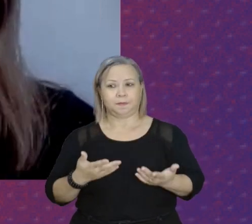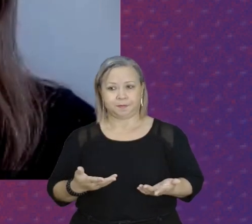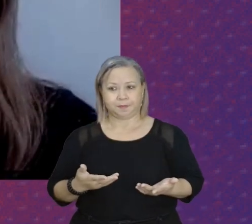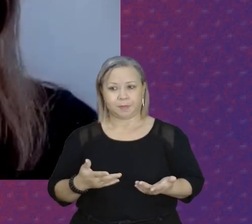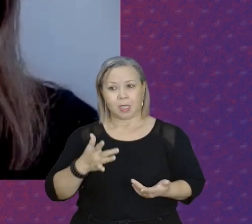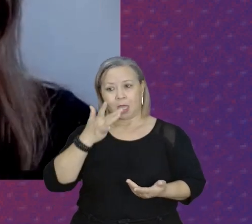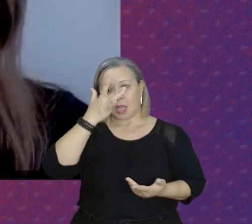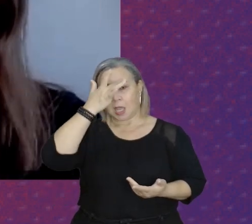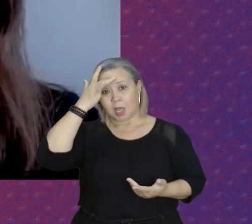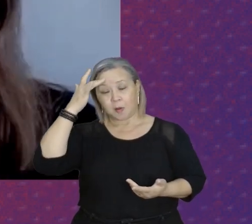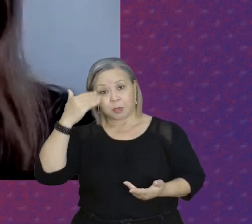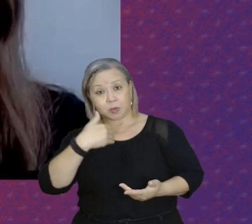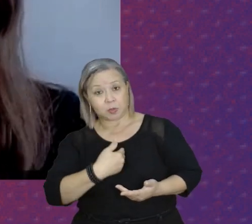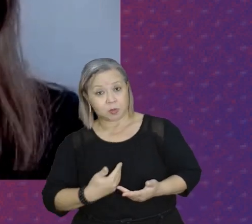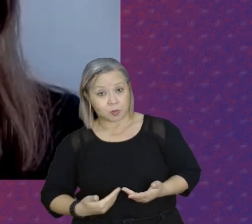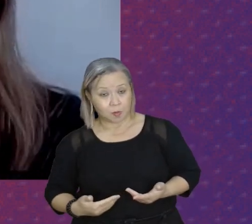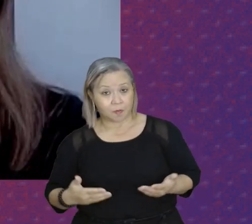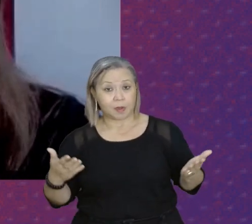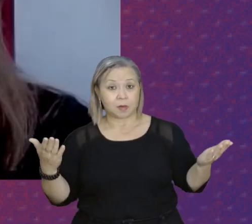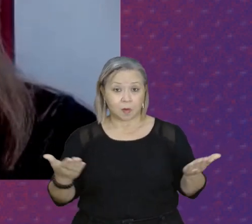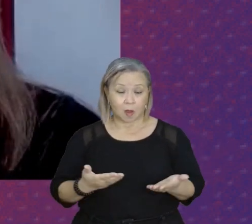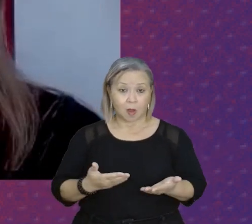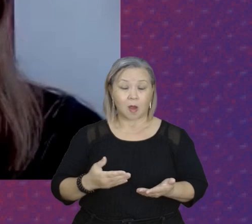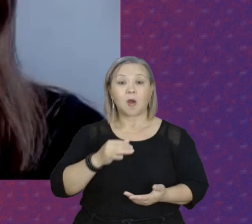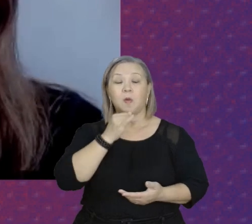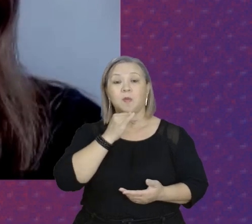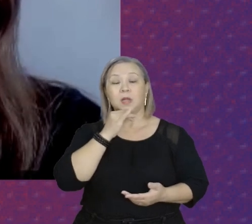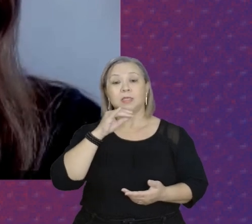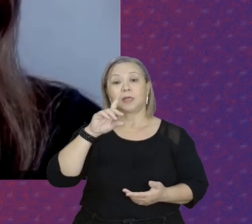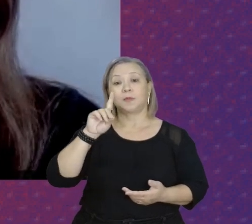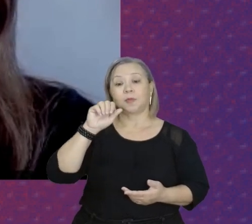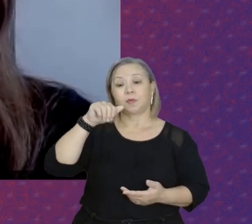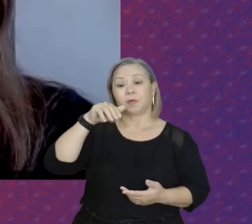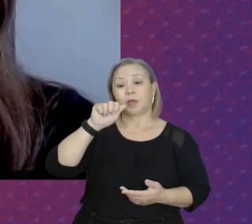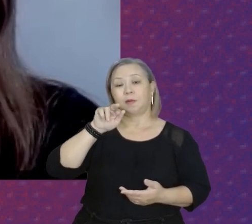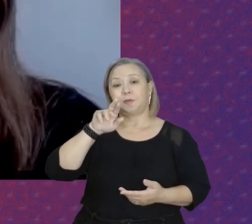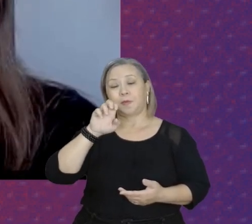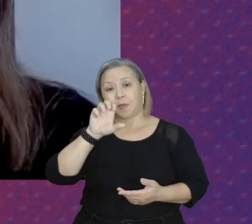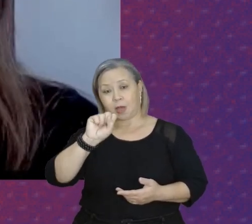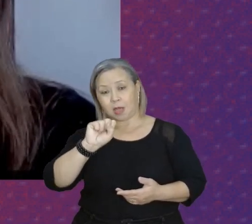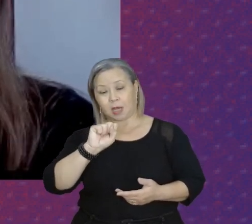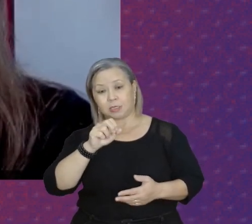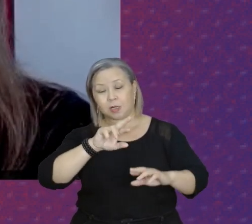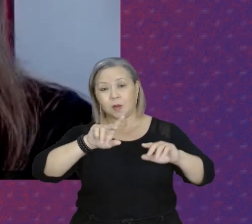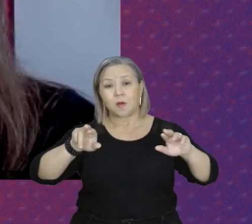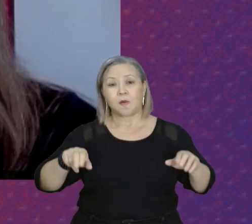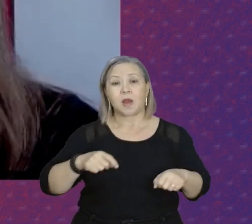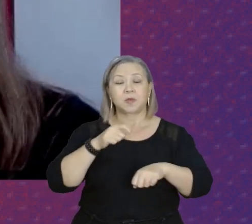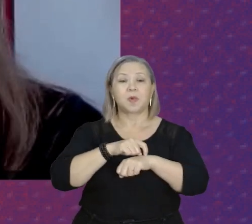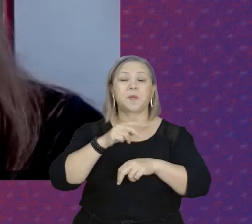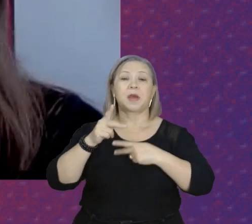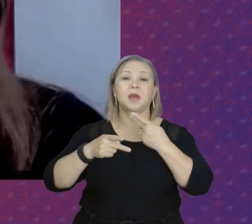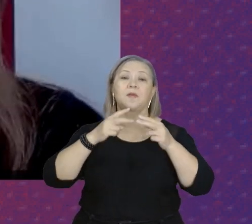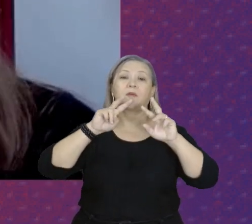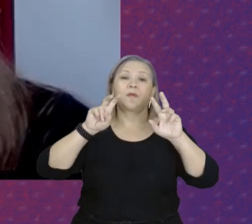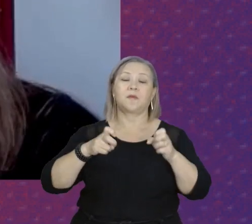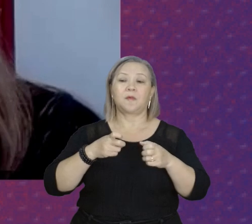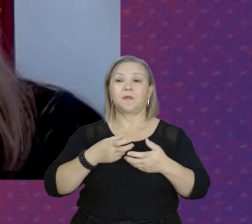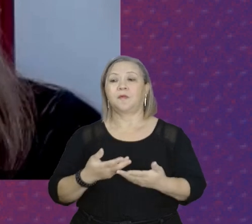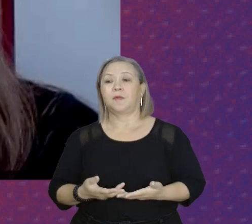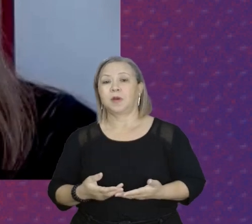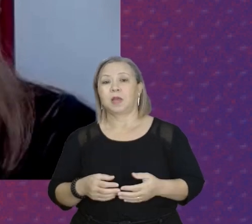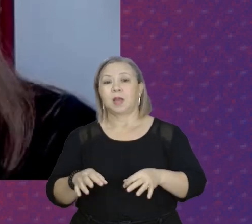pessoas do governo Bolsonaro, a Damares, por exemplo, e seu ministério, em vários momentos falando sobre ter um grupo para